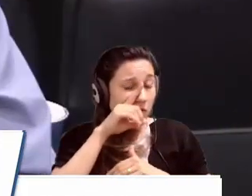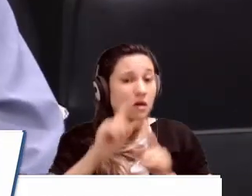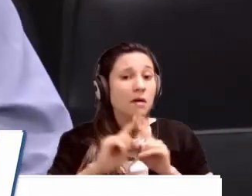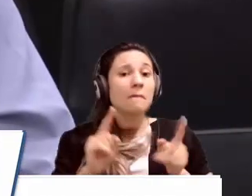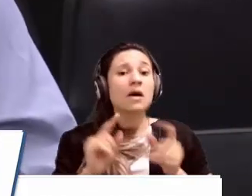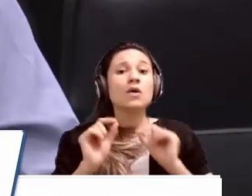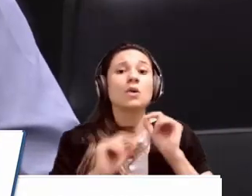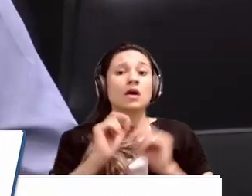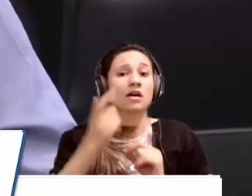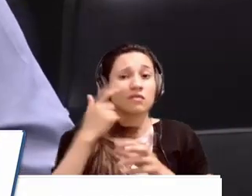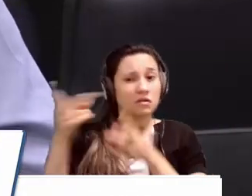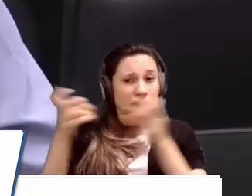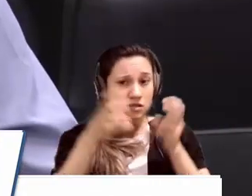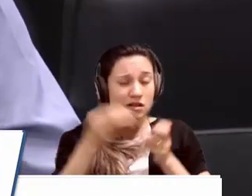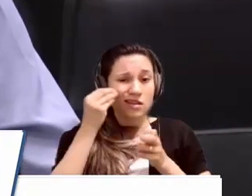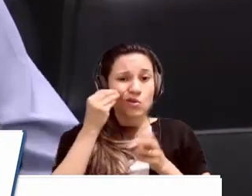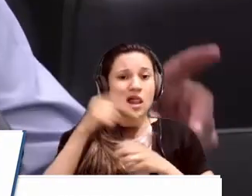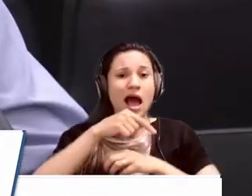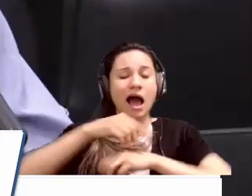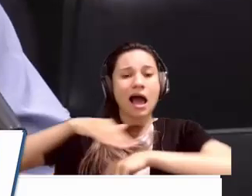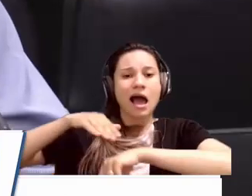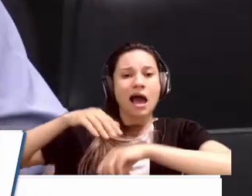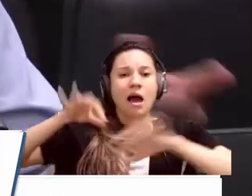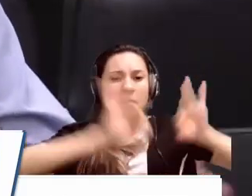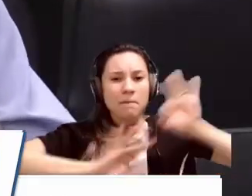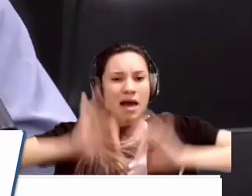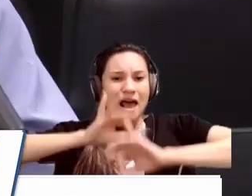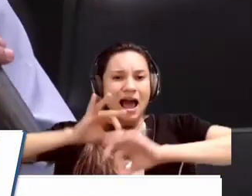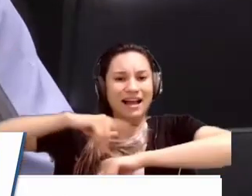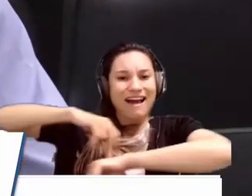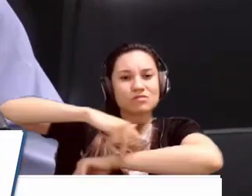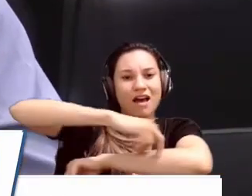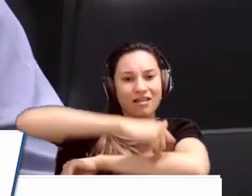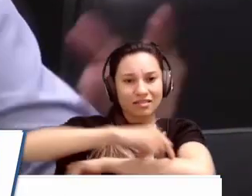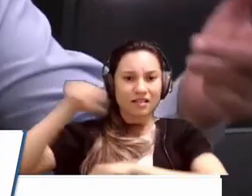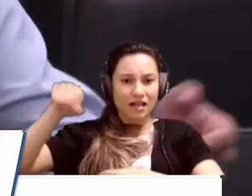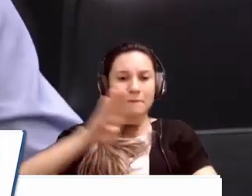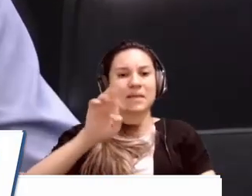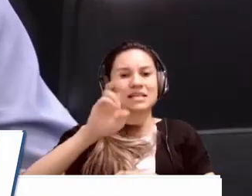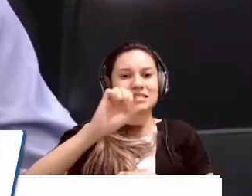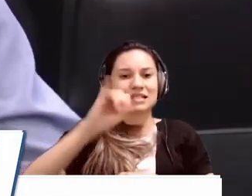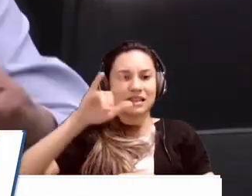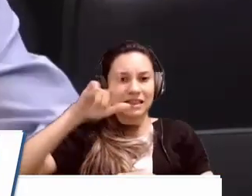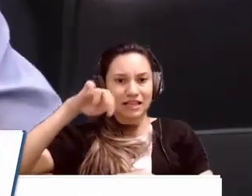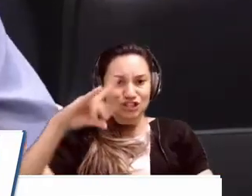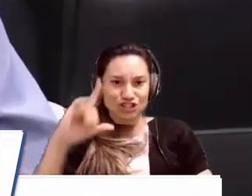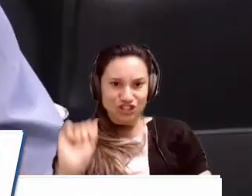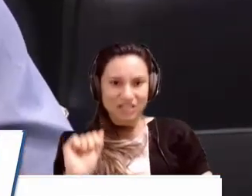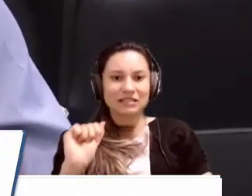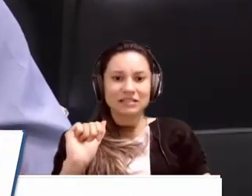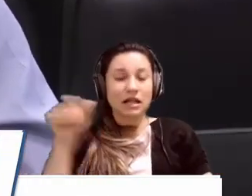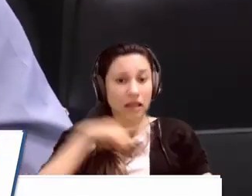fazer a calçada lá do Brasilândia, do César Augusto. Por quê? Está em notificação para todo mundo que tem terreno para